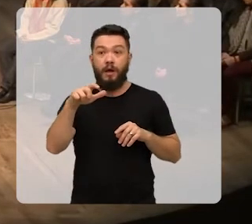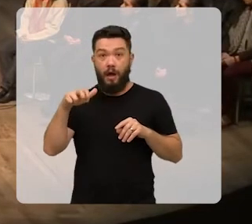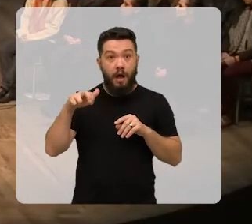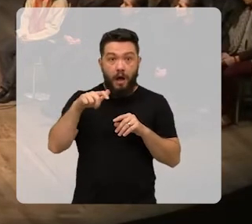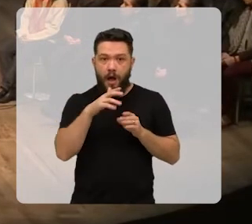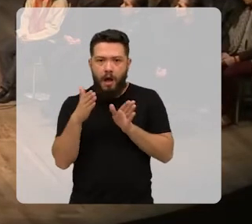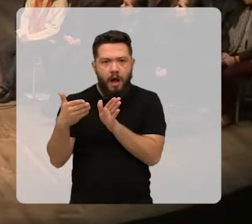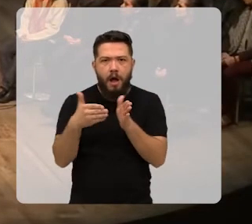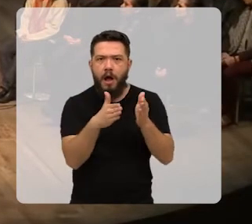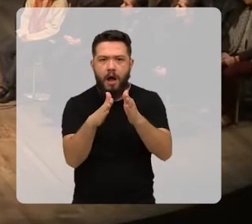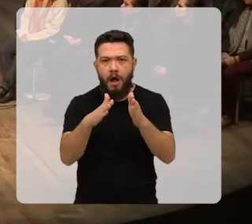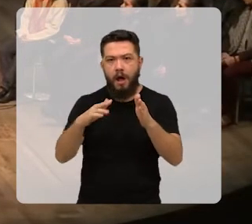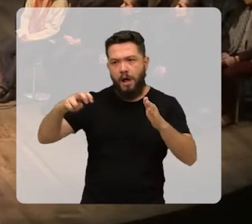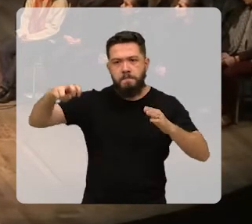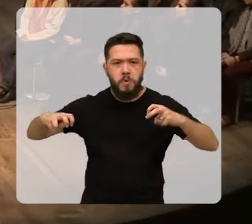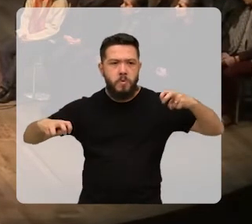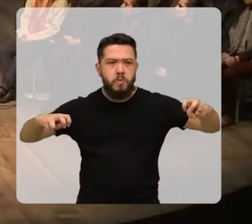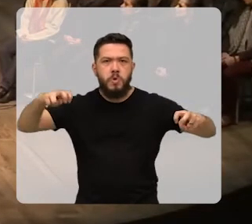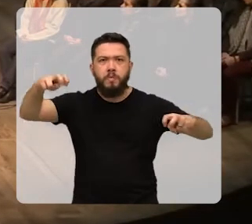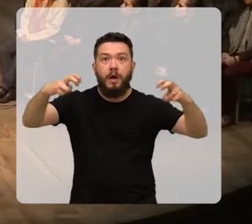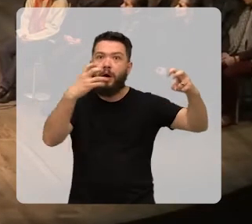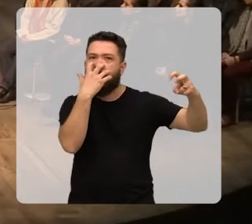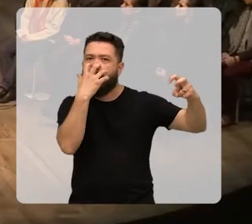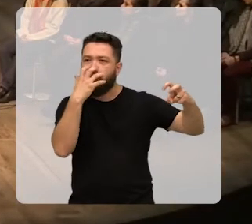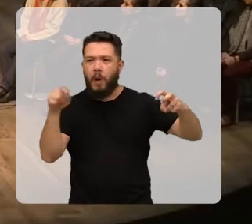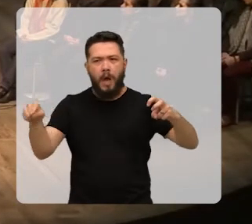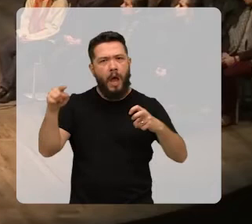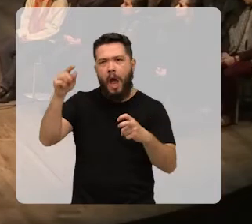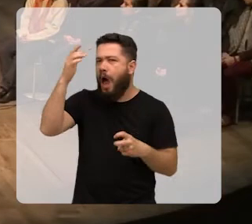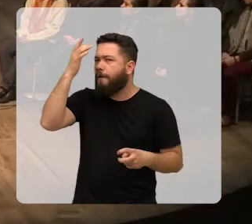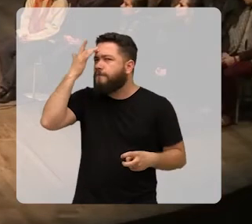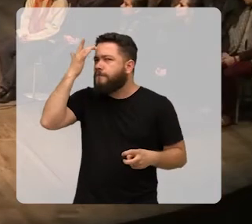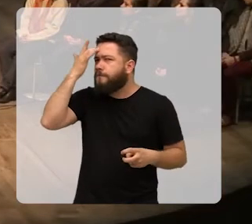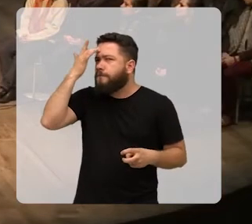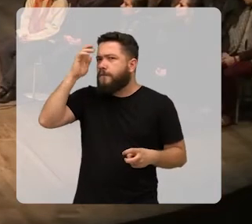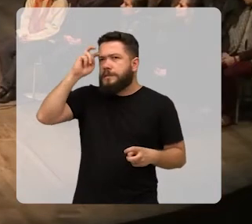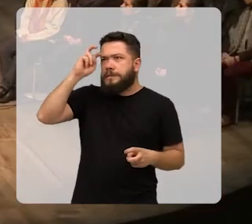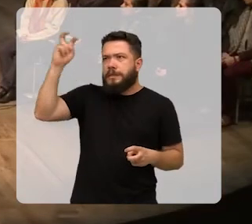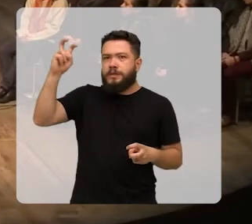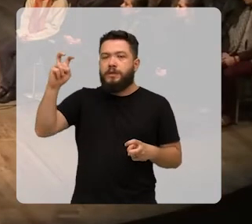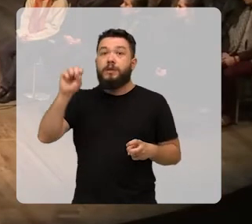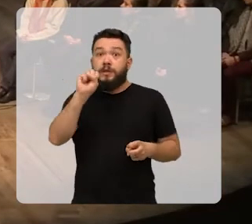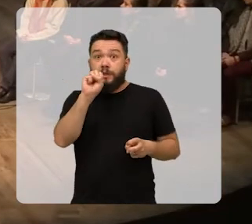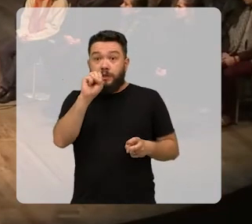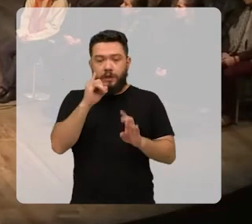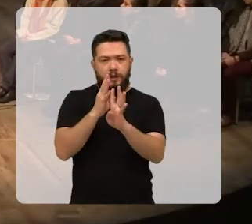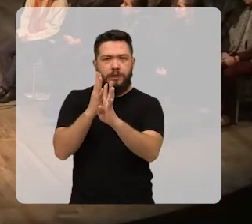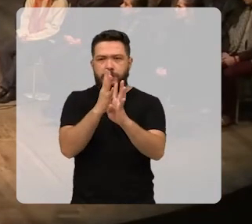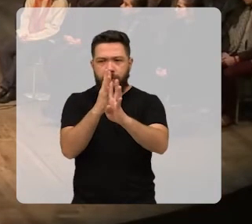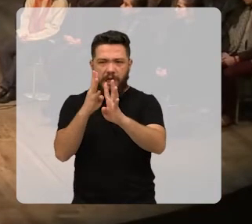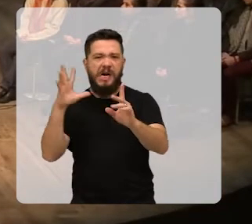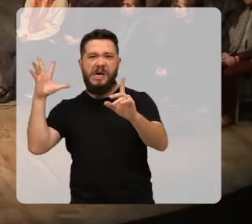que eram treinados para atacar e matar, como também guardas.